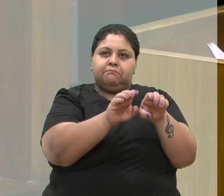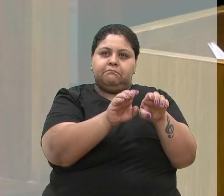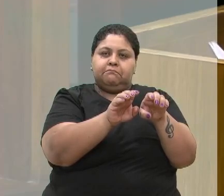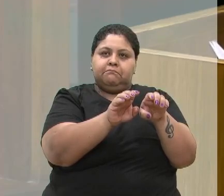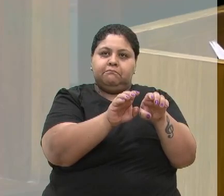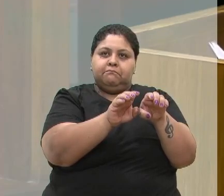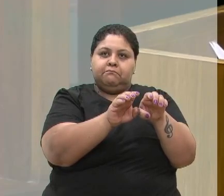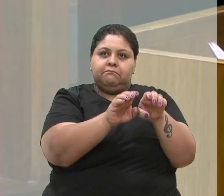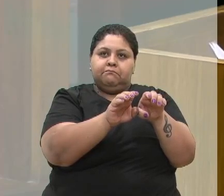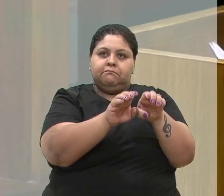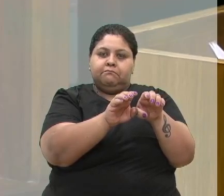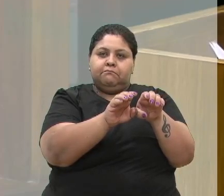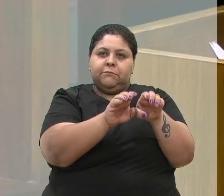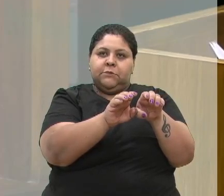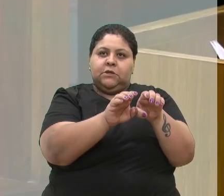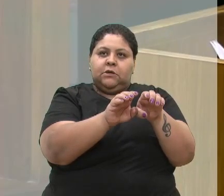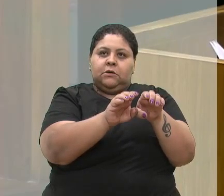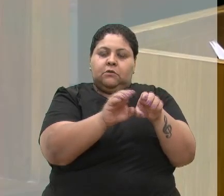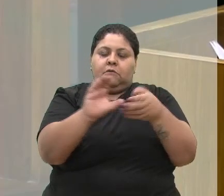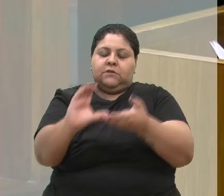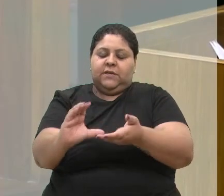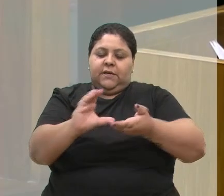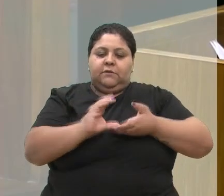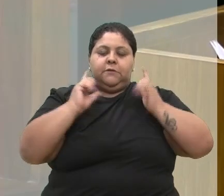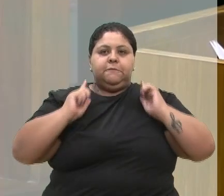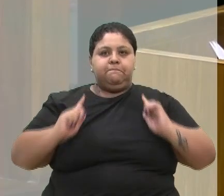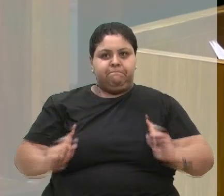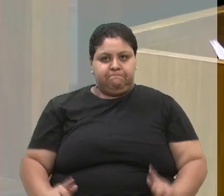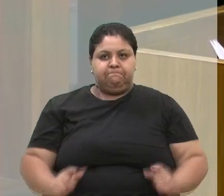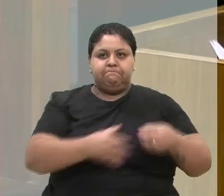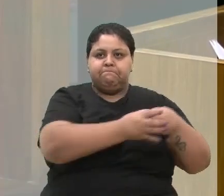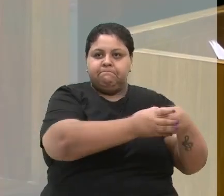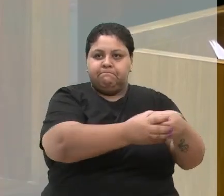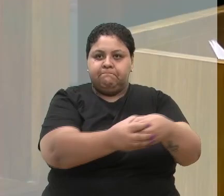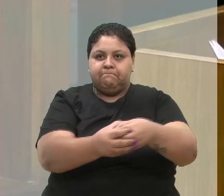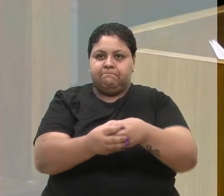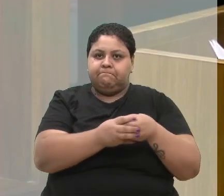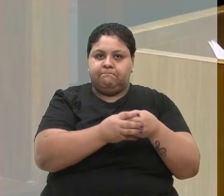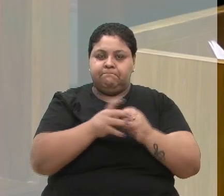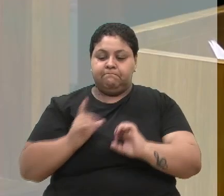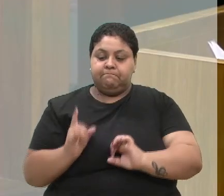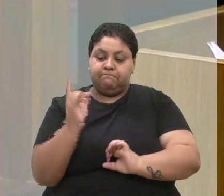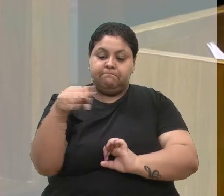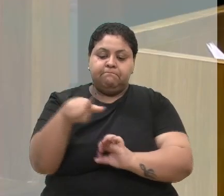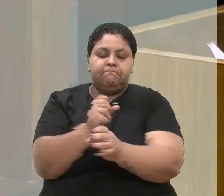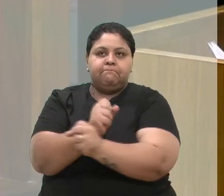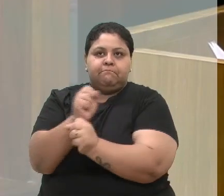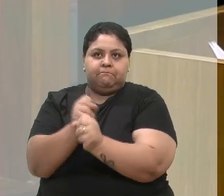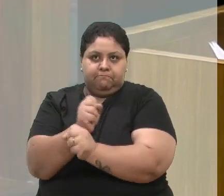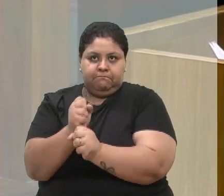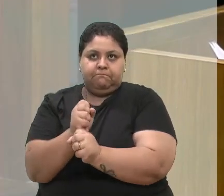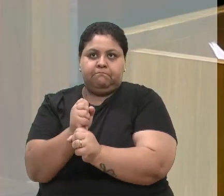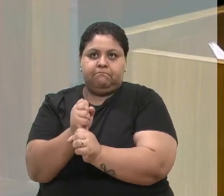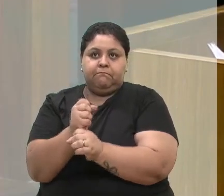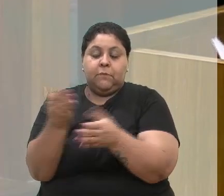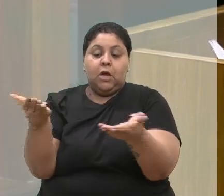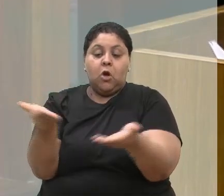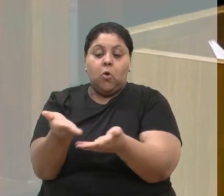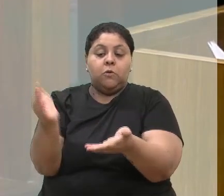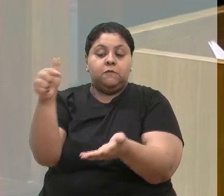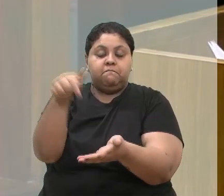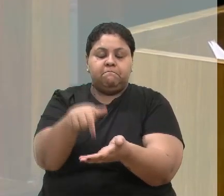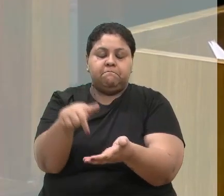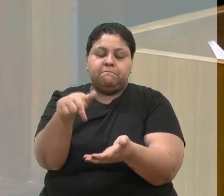o Conselho Gestor do Sereste Serra neste meu último ano, e estou